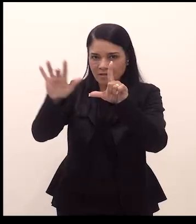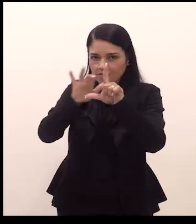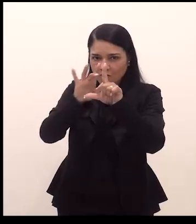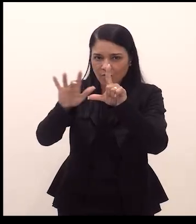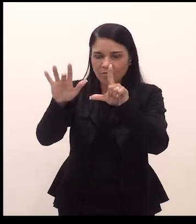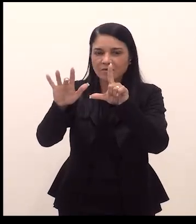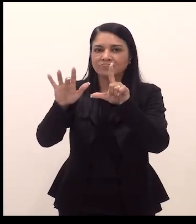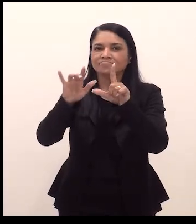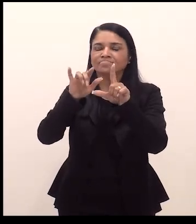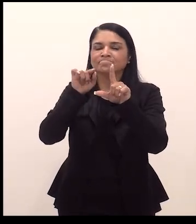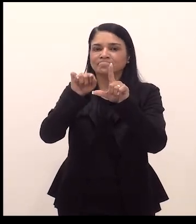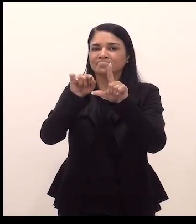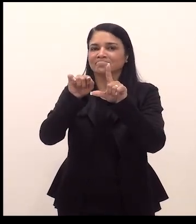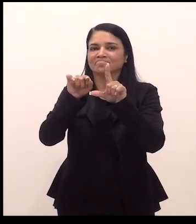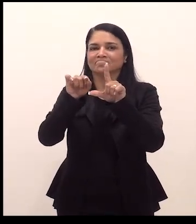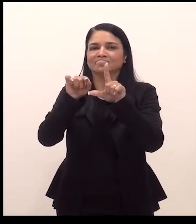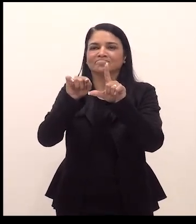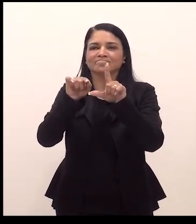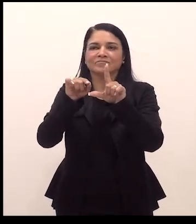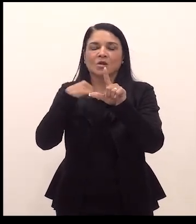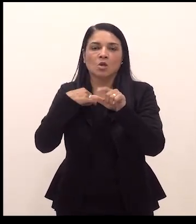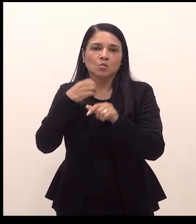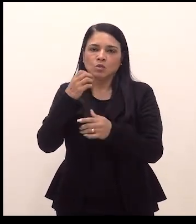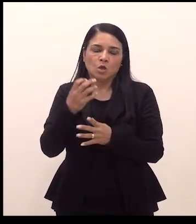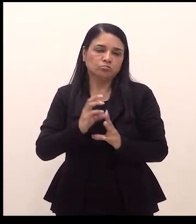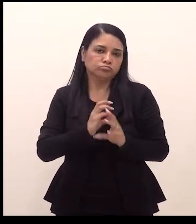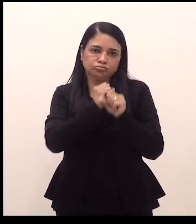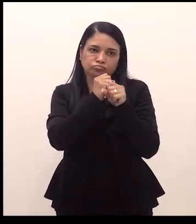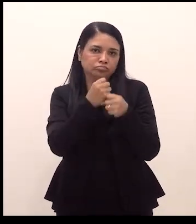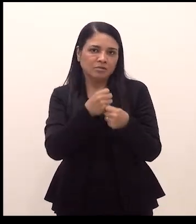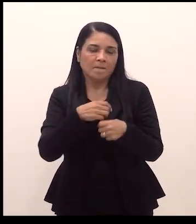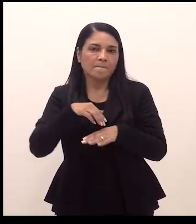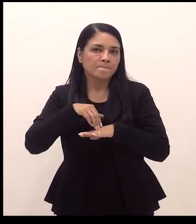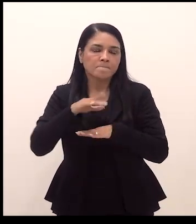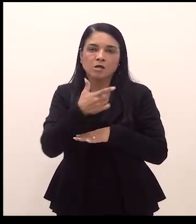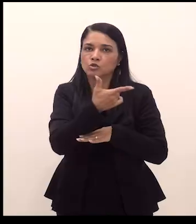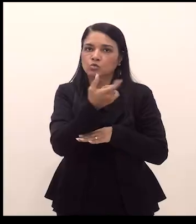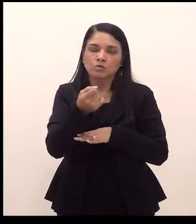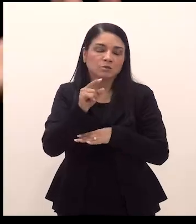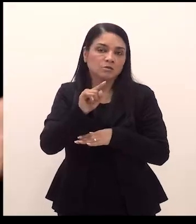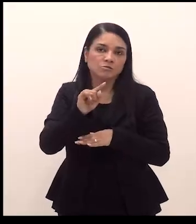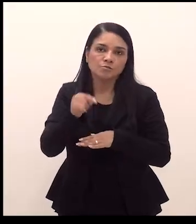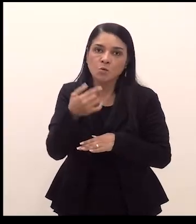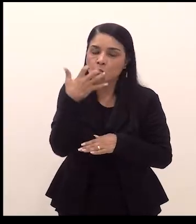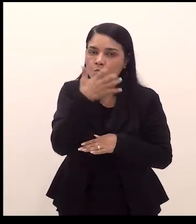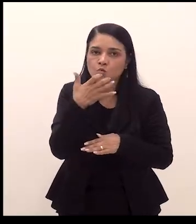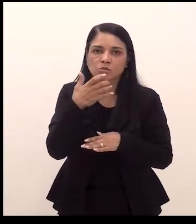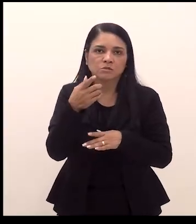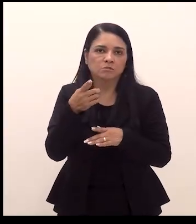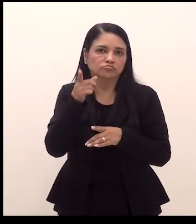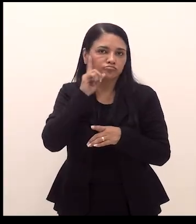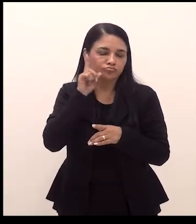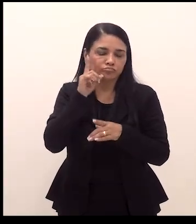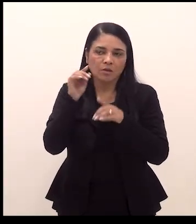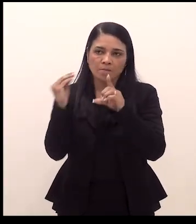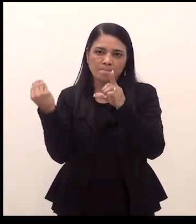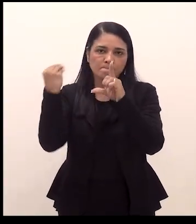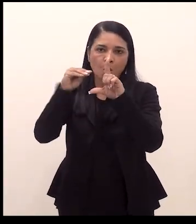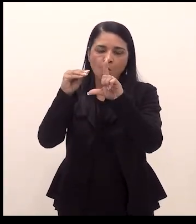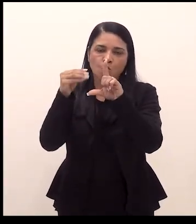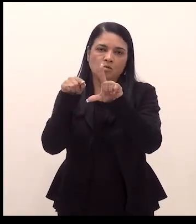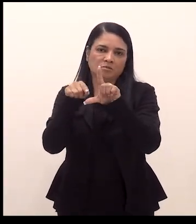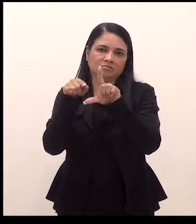nas plataformas é muito, muito grande, assim. Uhum. Acho que eu não tenho o número de cabeça, mas sei lá, são mais de 200 mil por dia. Uhum.